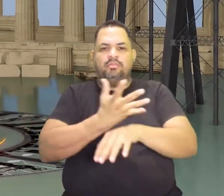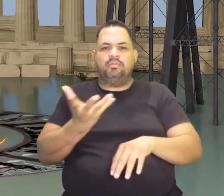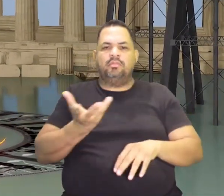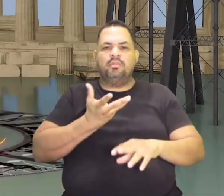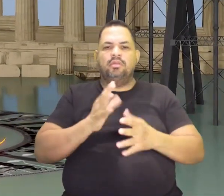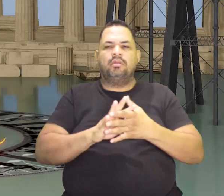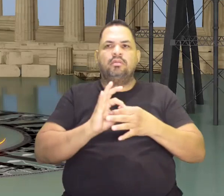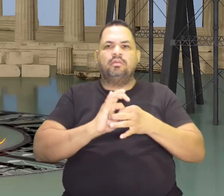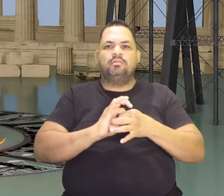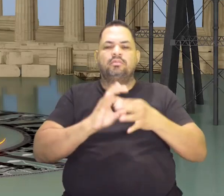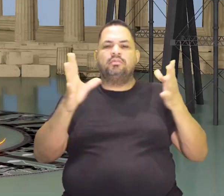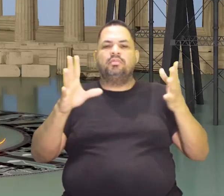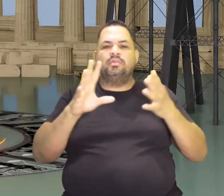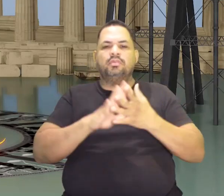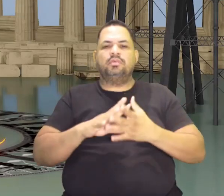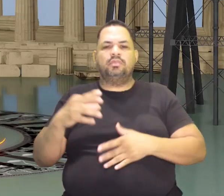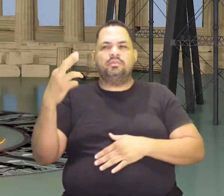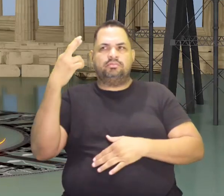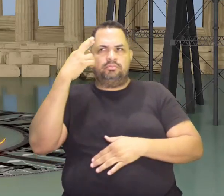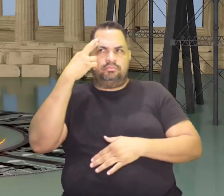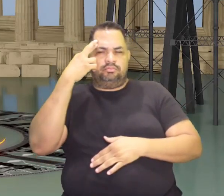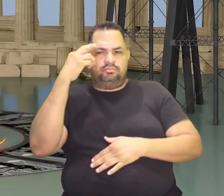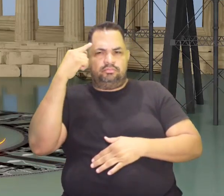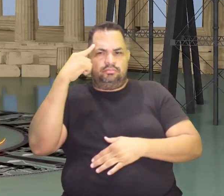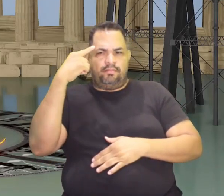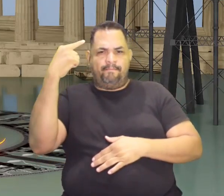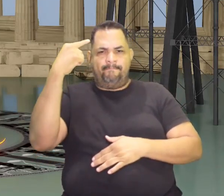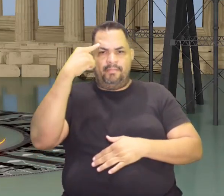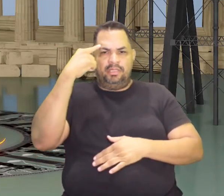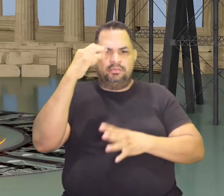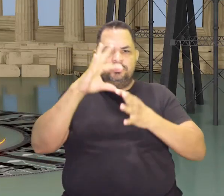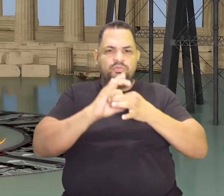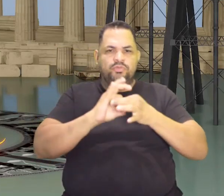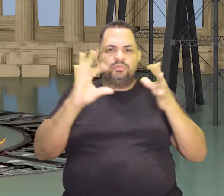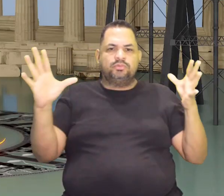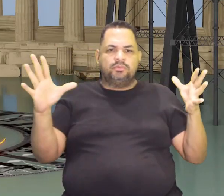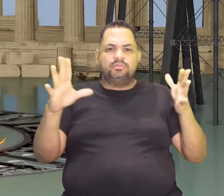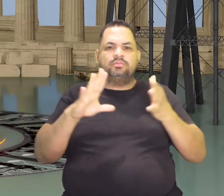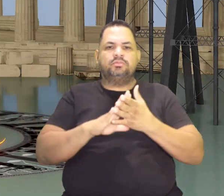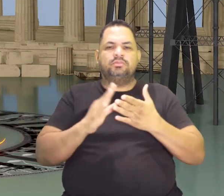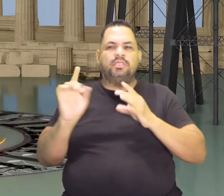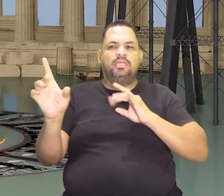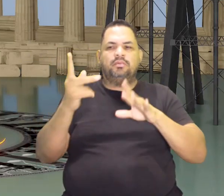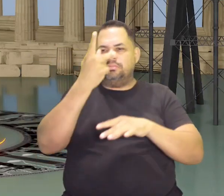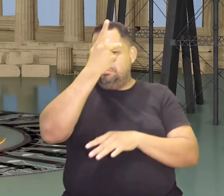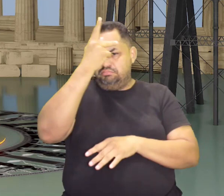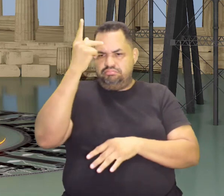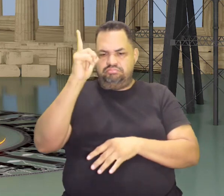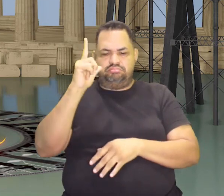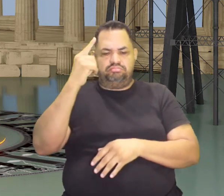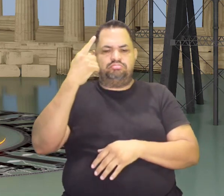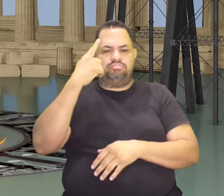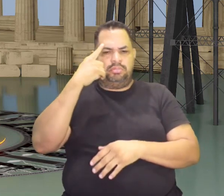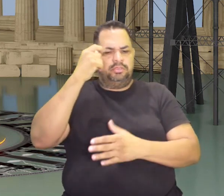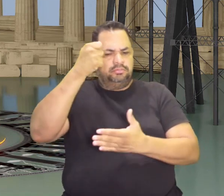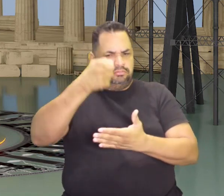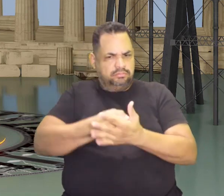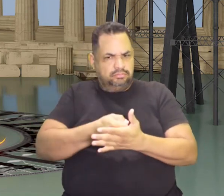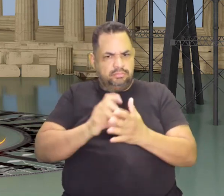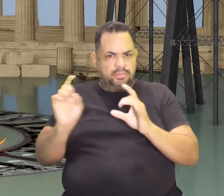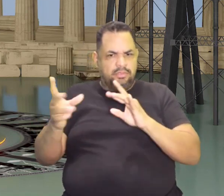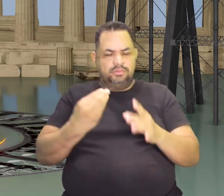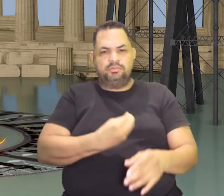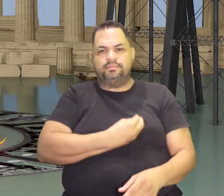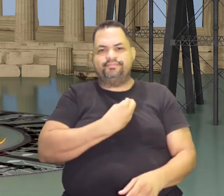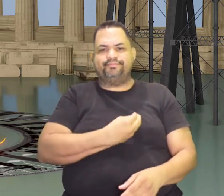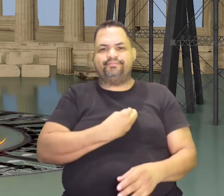liberdade racional. Temos que ter pensamento adequado para cada um tomar as decisões da sua vida. Só que